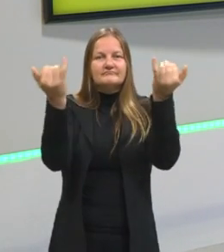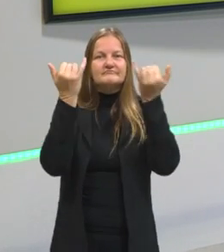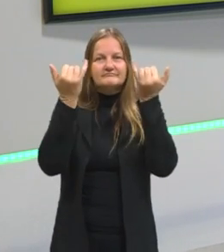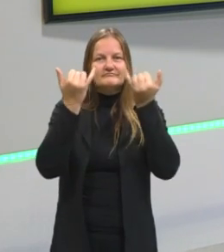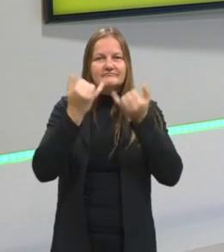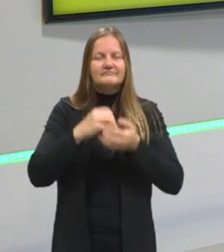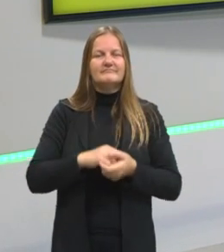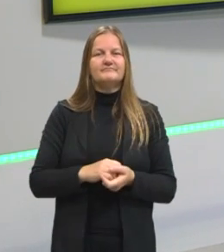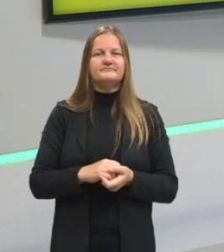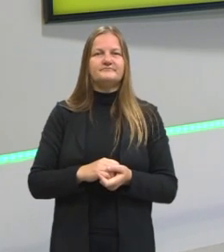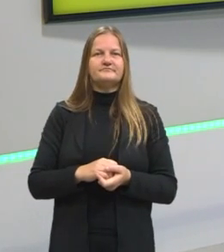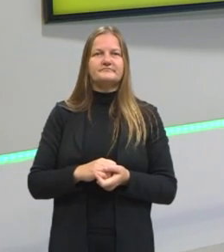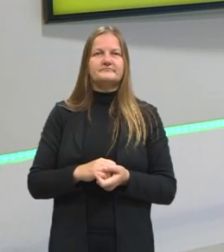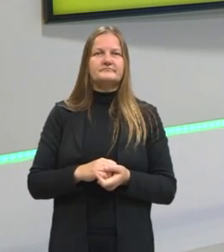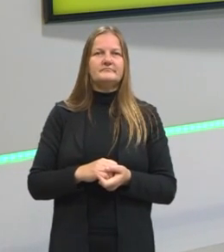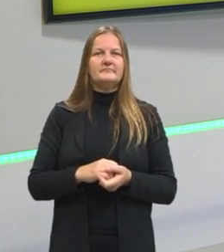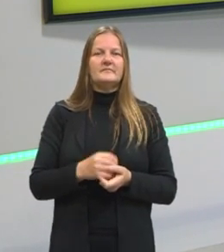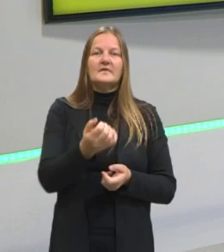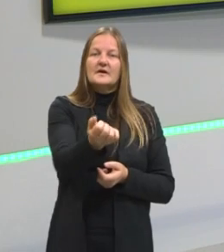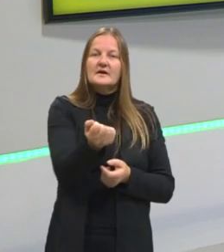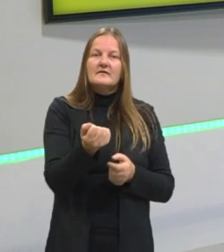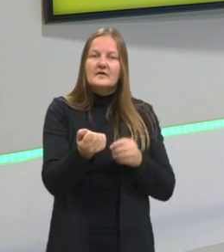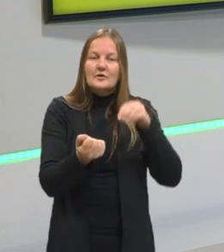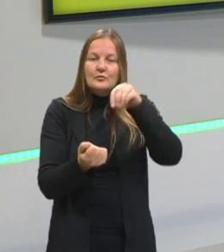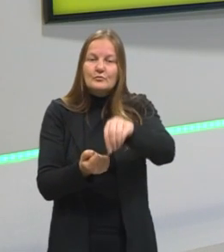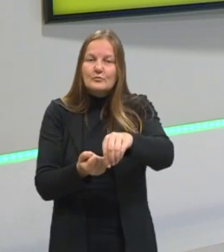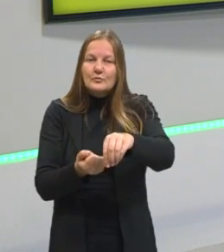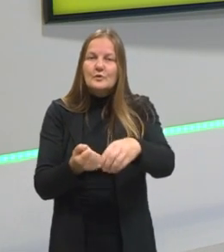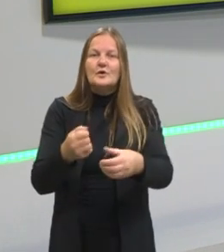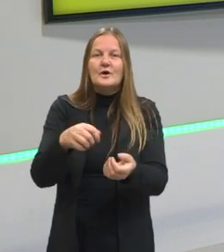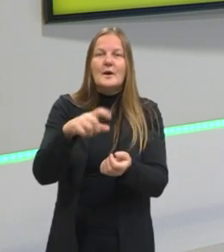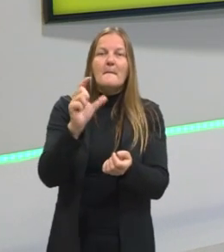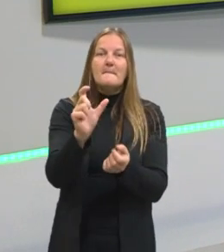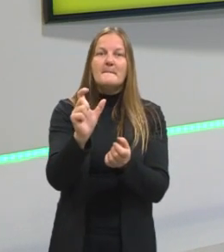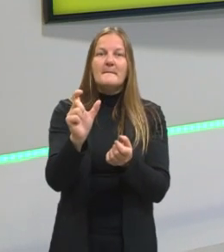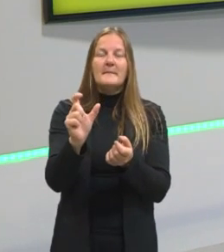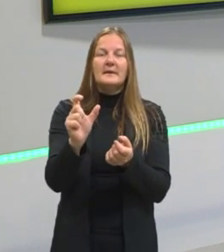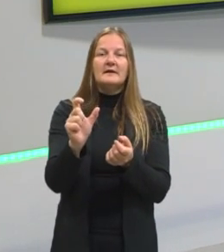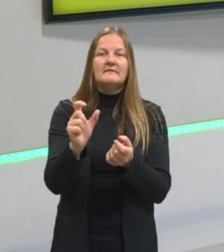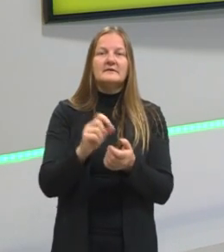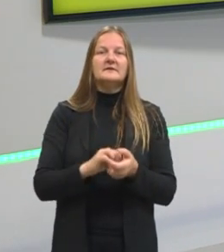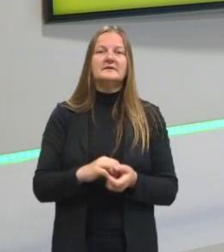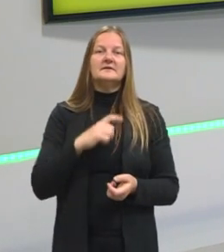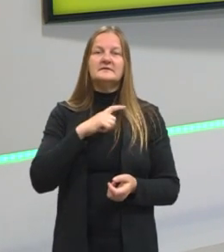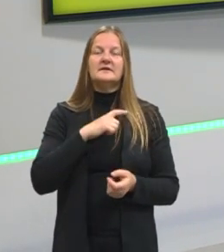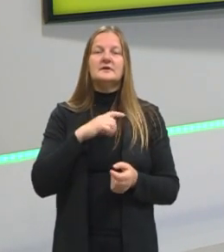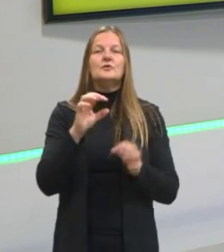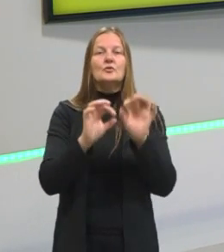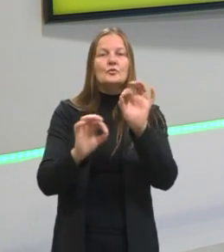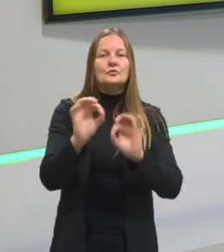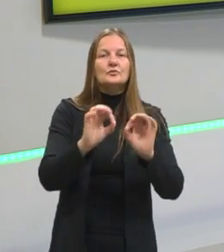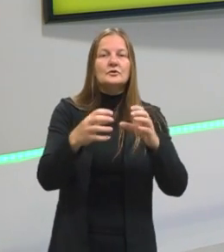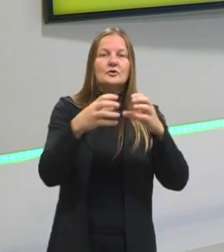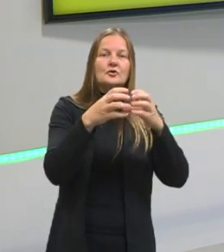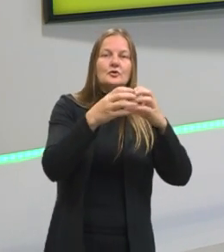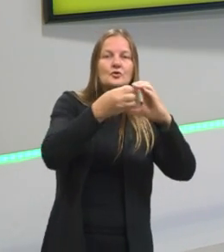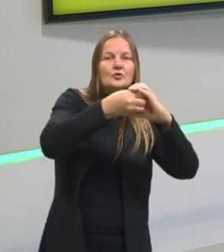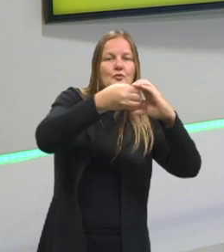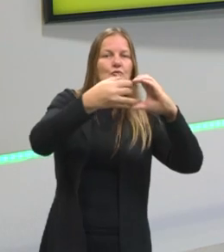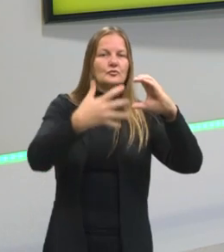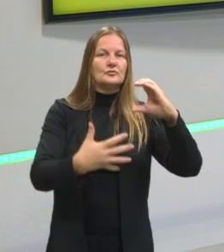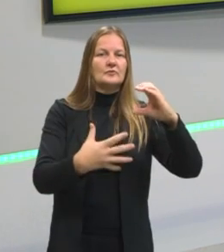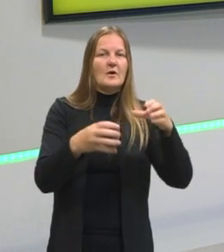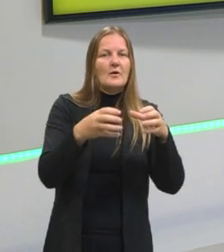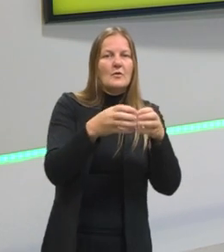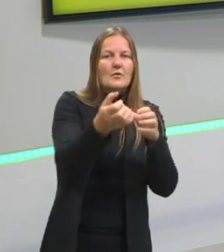boto dentro das gavetas palavras que têm as mesmas organizações e características.